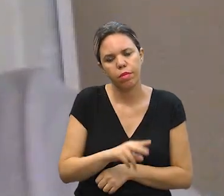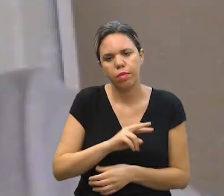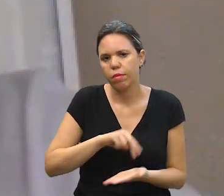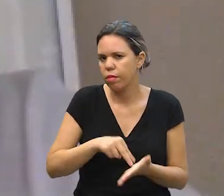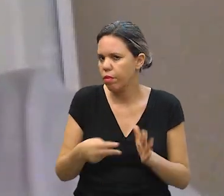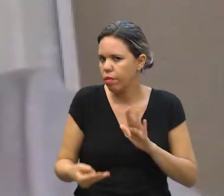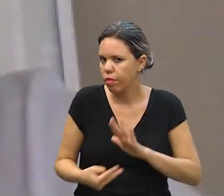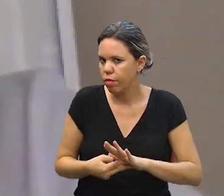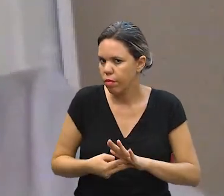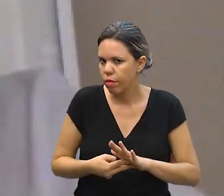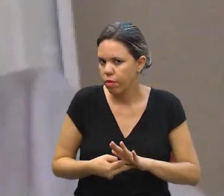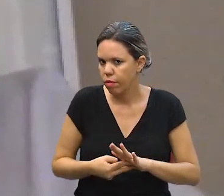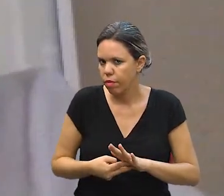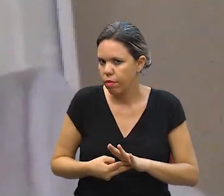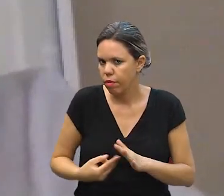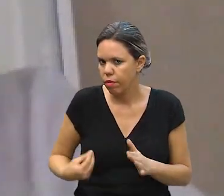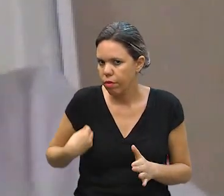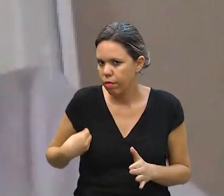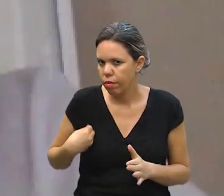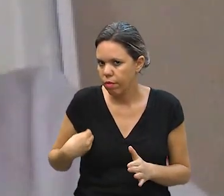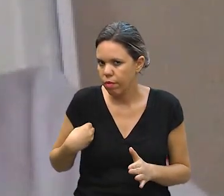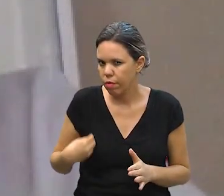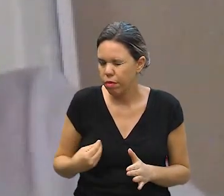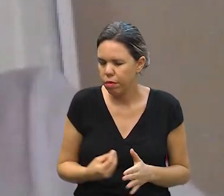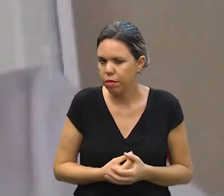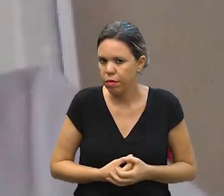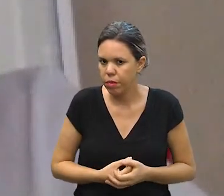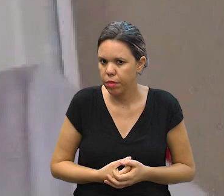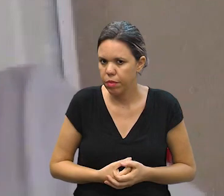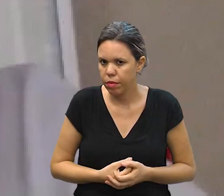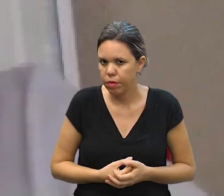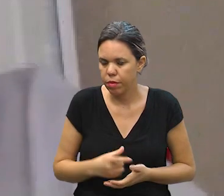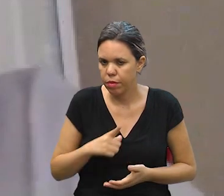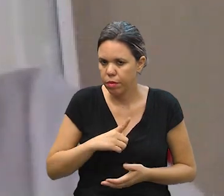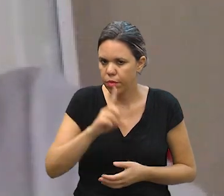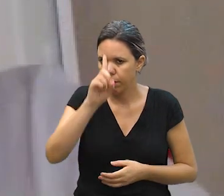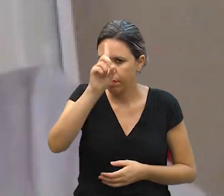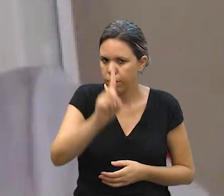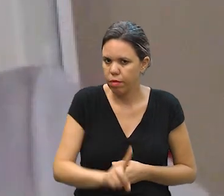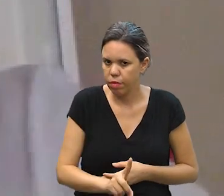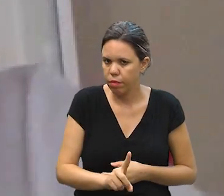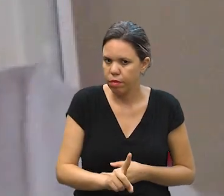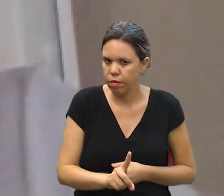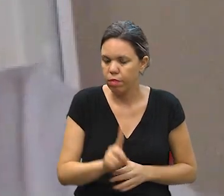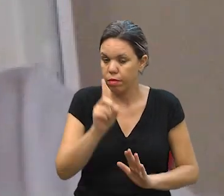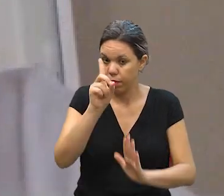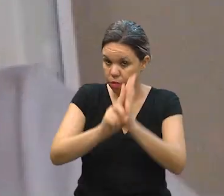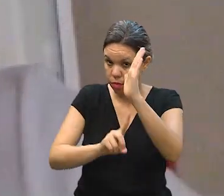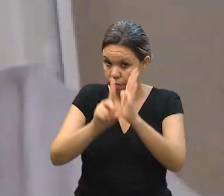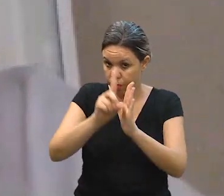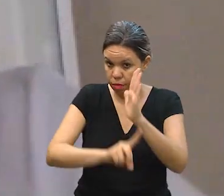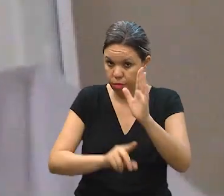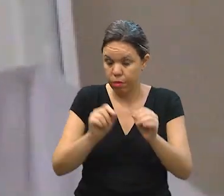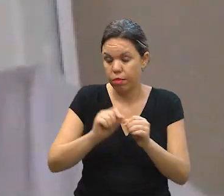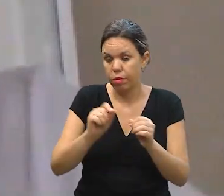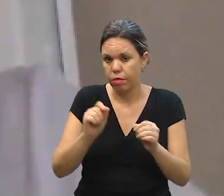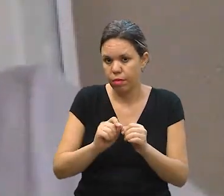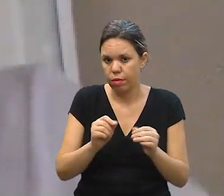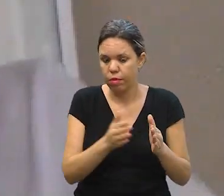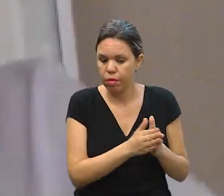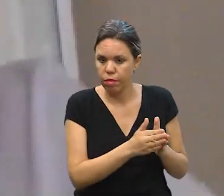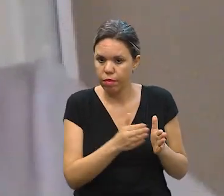não significa estar tendo o direito, não é, de fazer